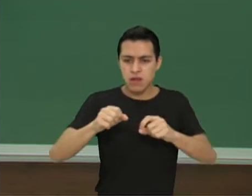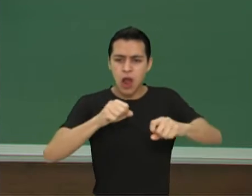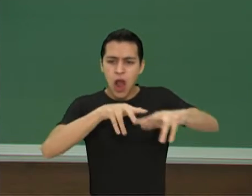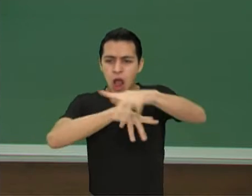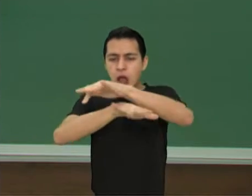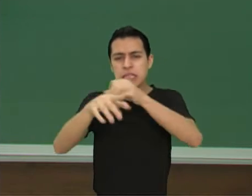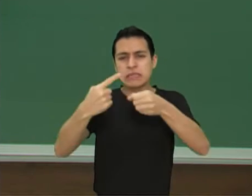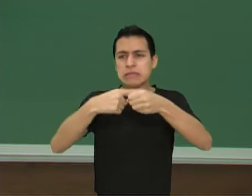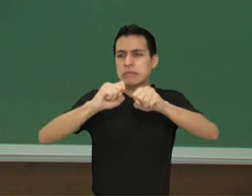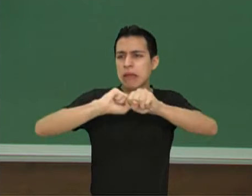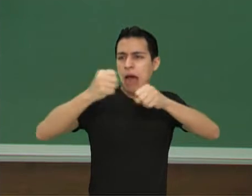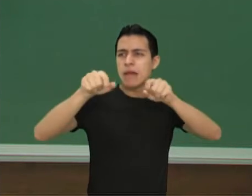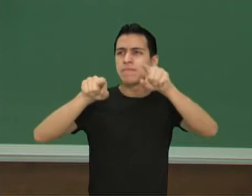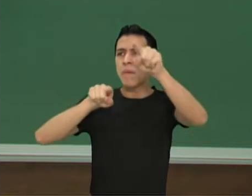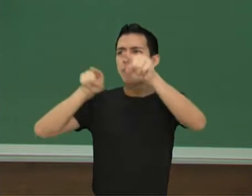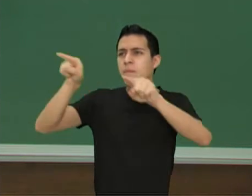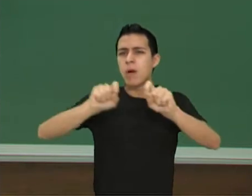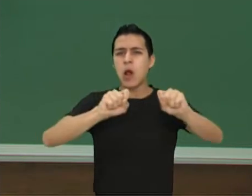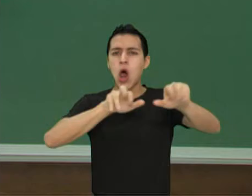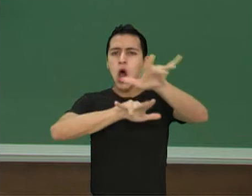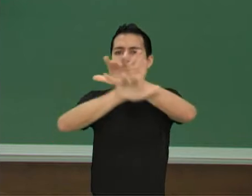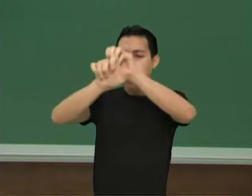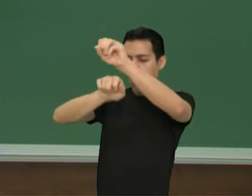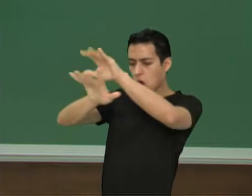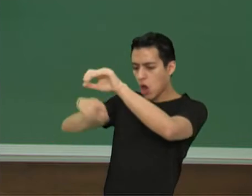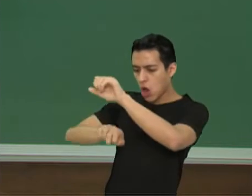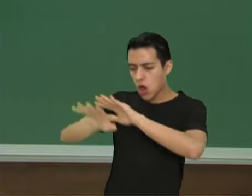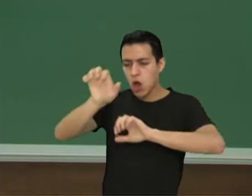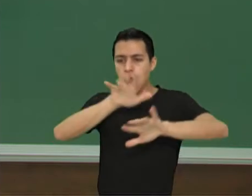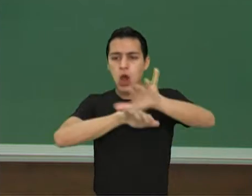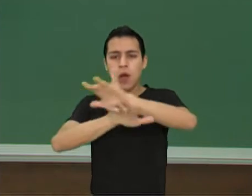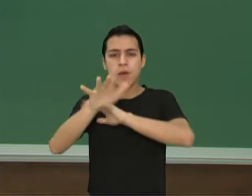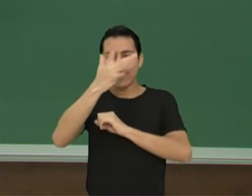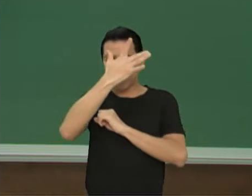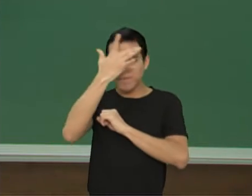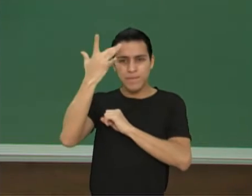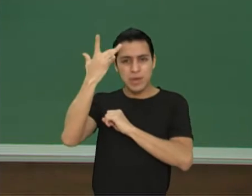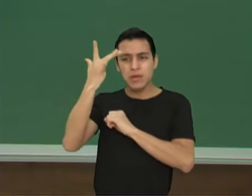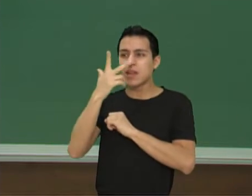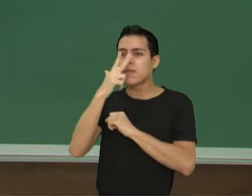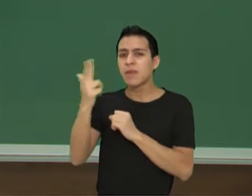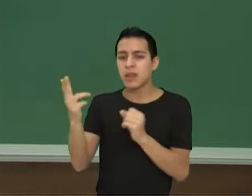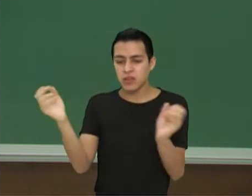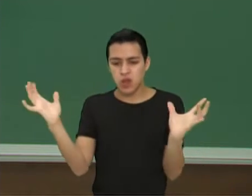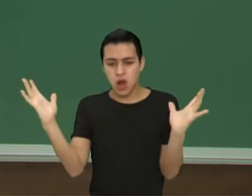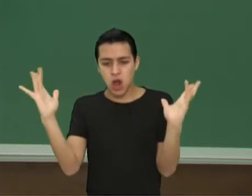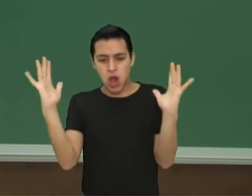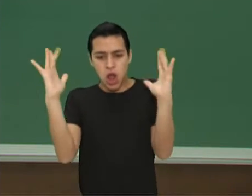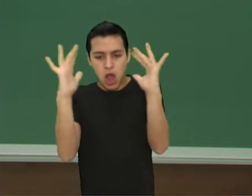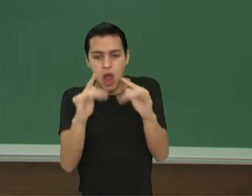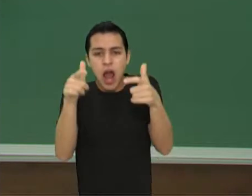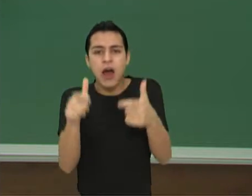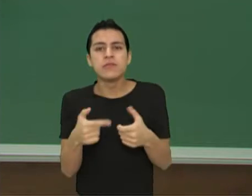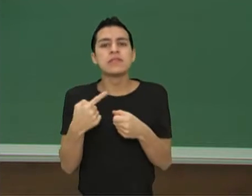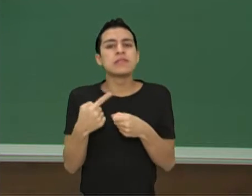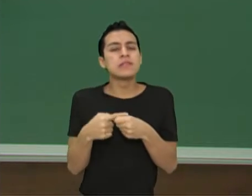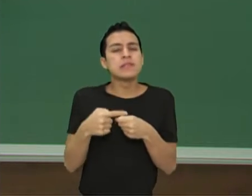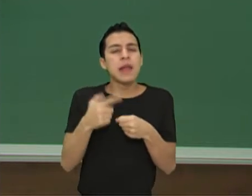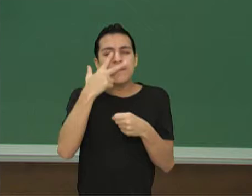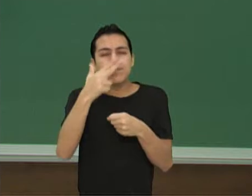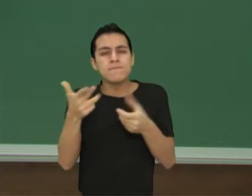metrópoles, né, em vários países, ali, em várias regiões, né, as pessoas voltam a se concentrar em cidades, o que dá